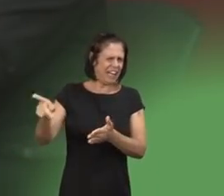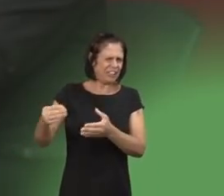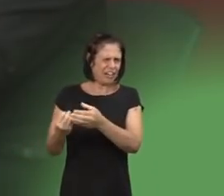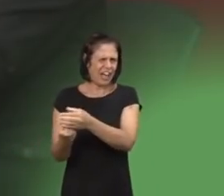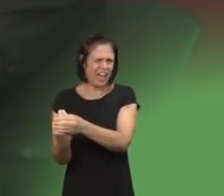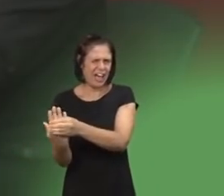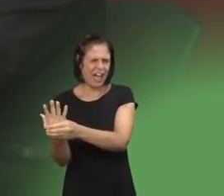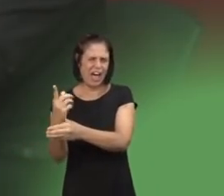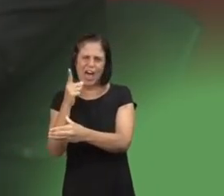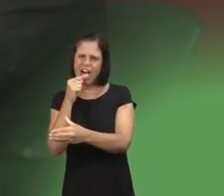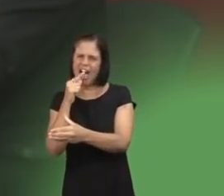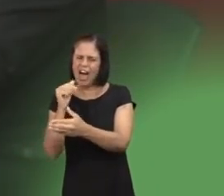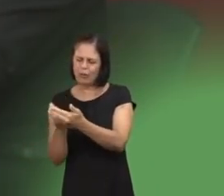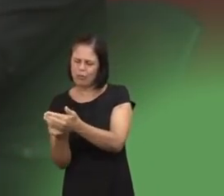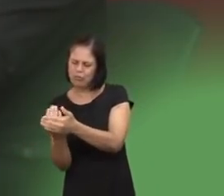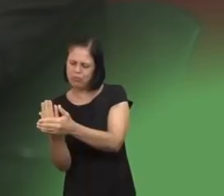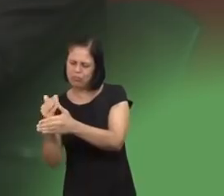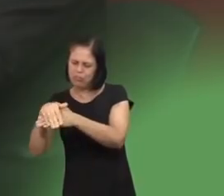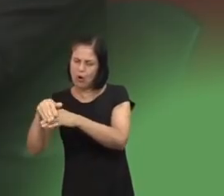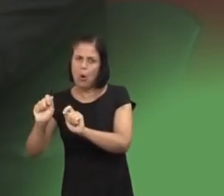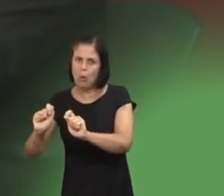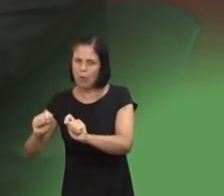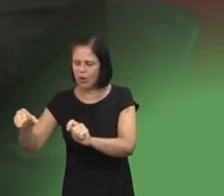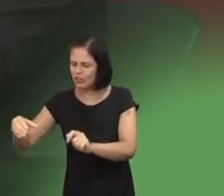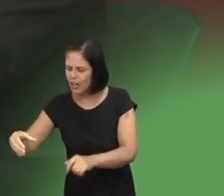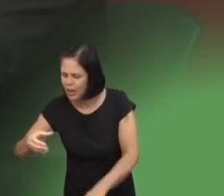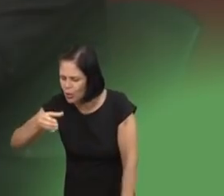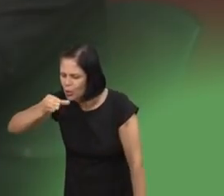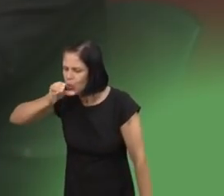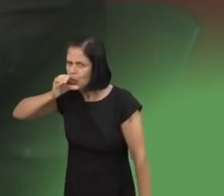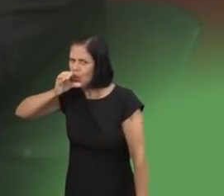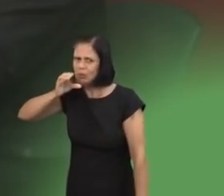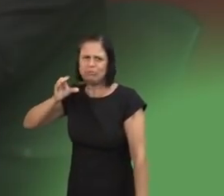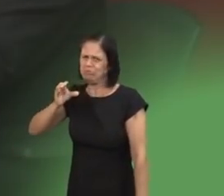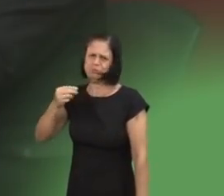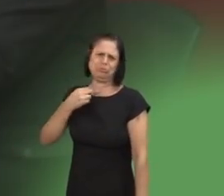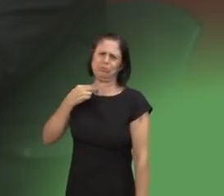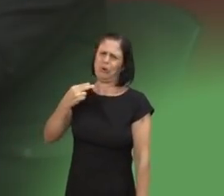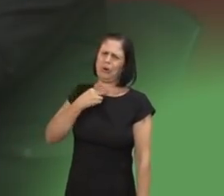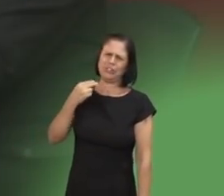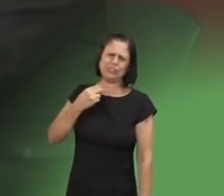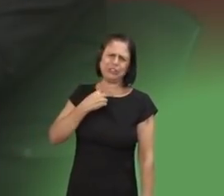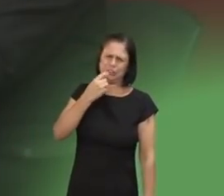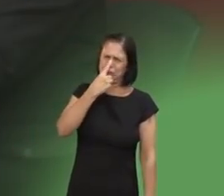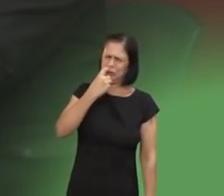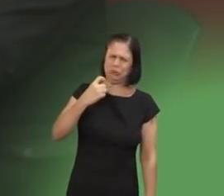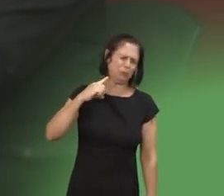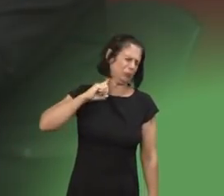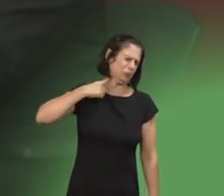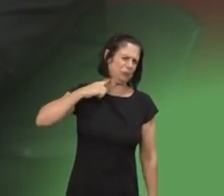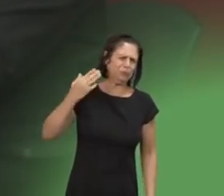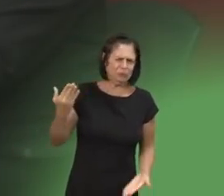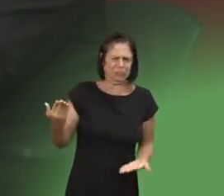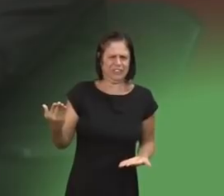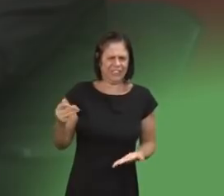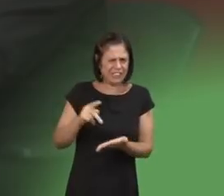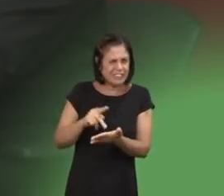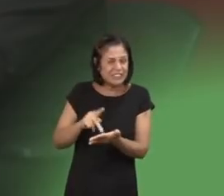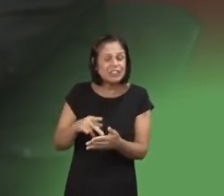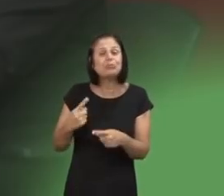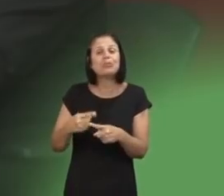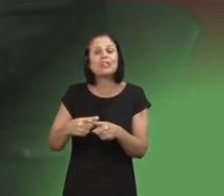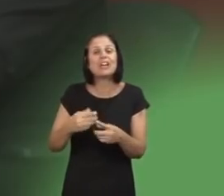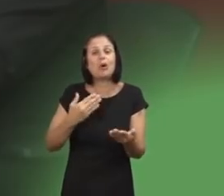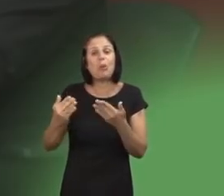fontes delas. Esse número de fonte de água potável hoje é mínimo, é de 0, alguma coisa % da água que o planeta